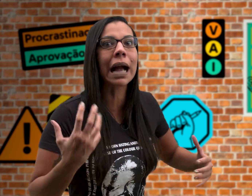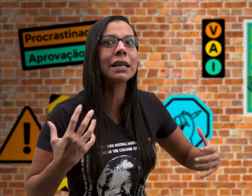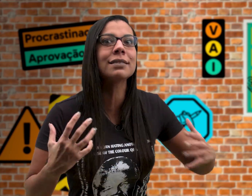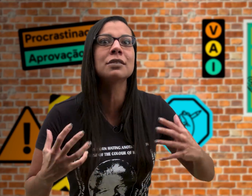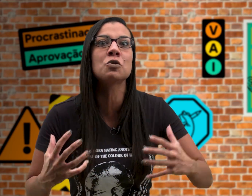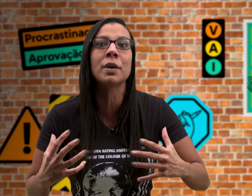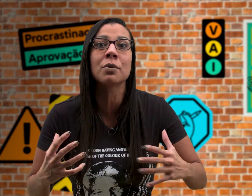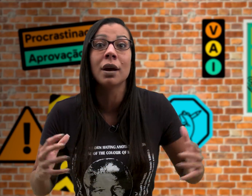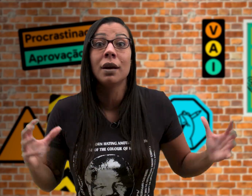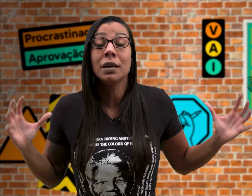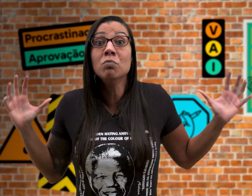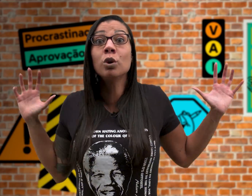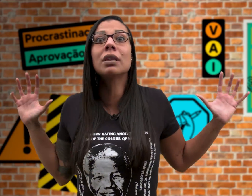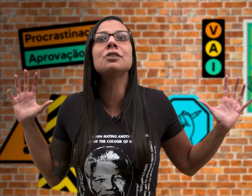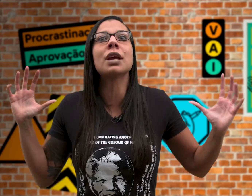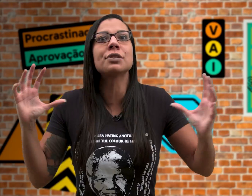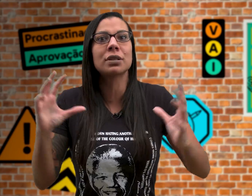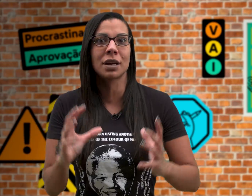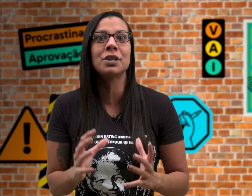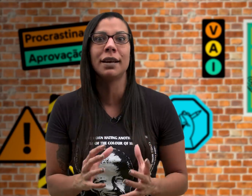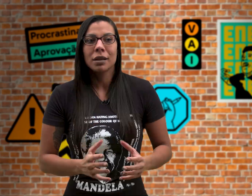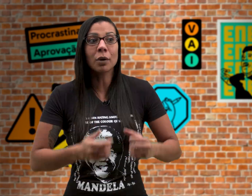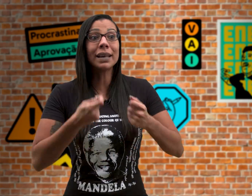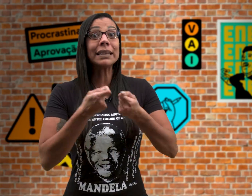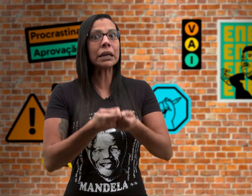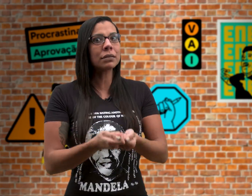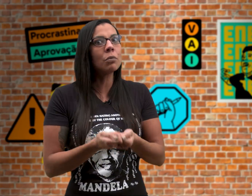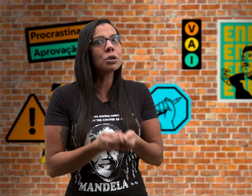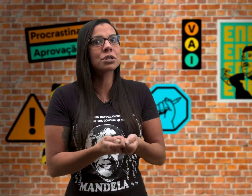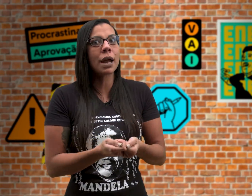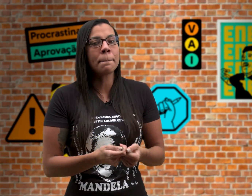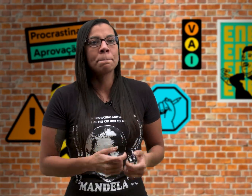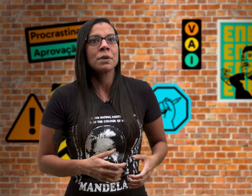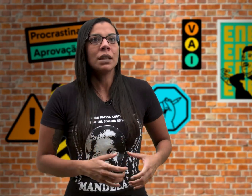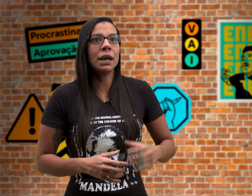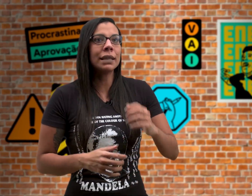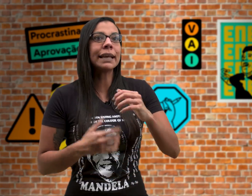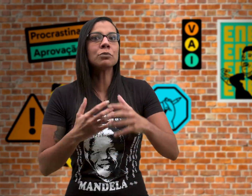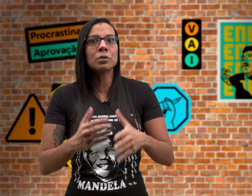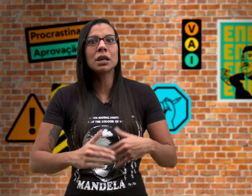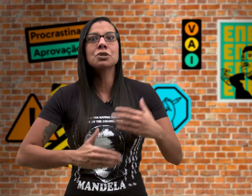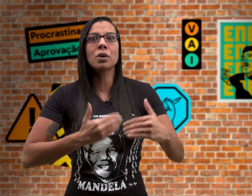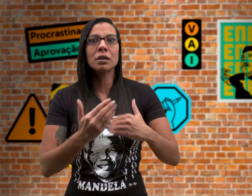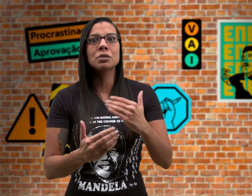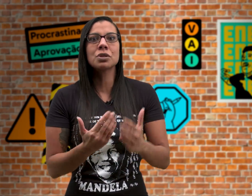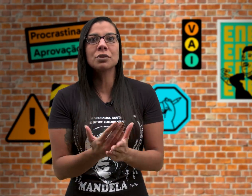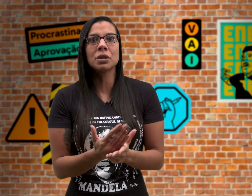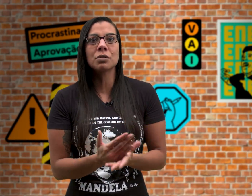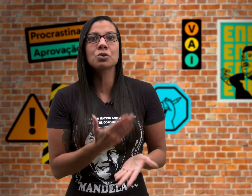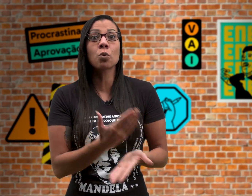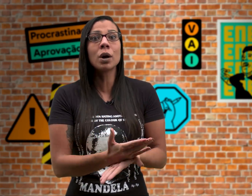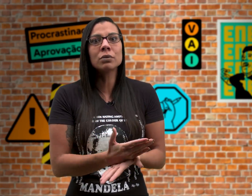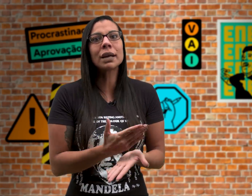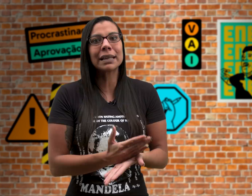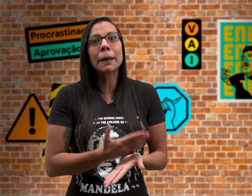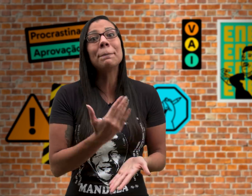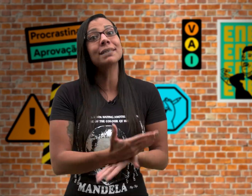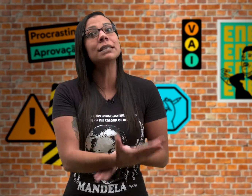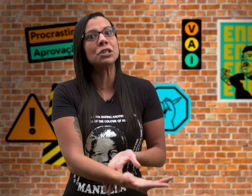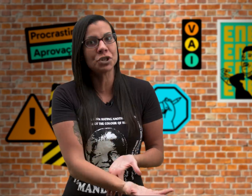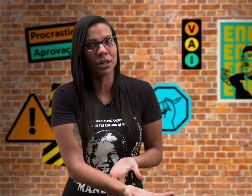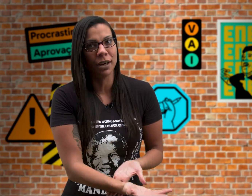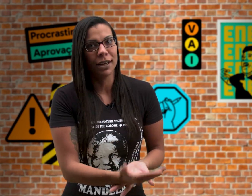correndo, com cara de desespero e muita gente atrás dele. Então ele tenta mostrar, né, dentro da história dos Estados Unidos, o quanto